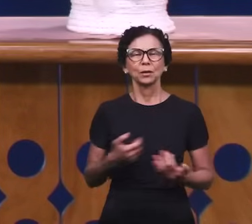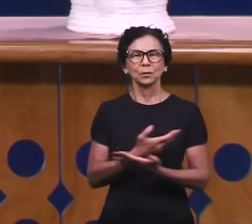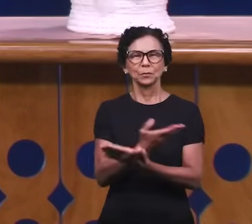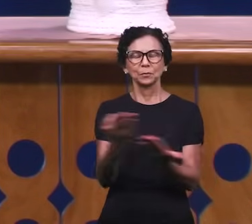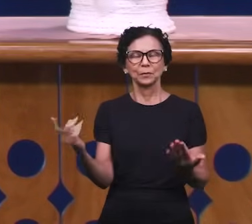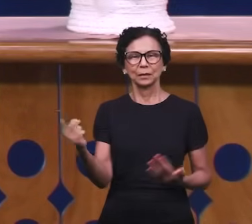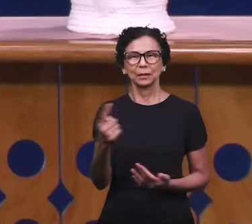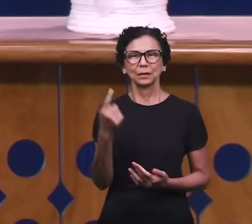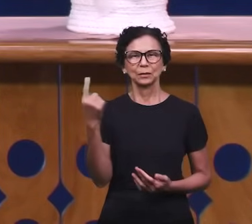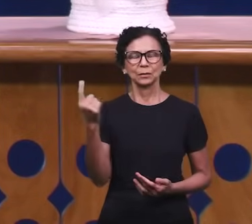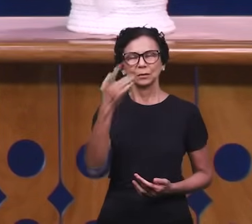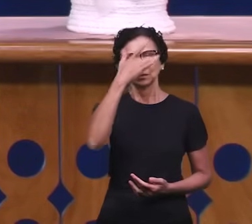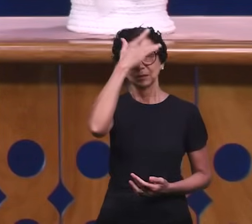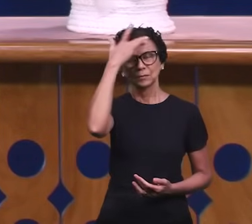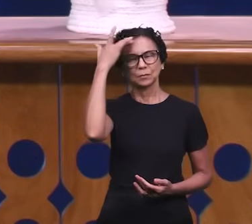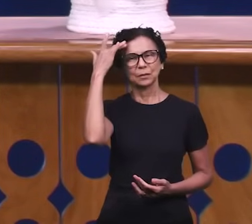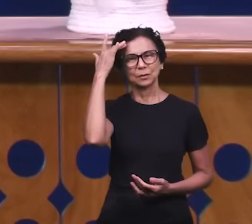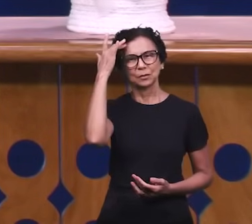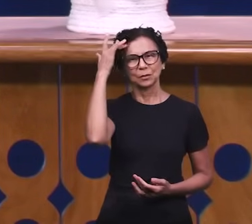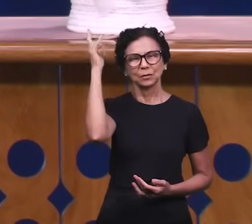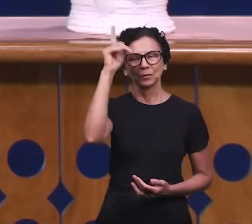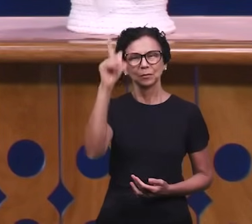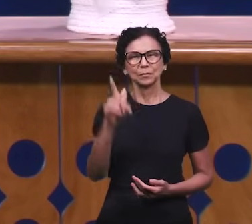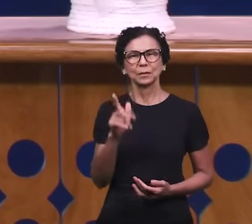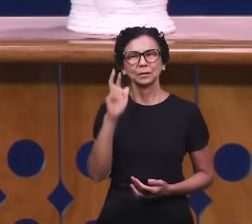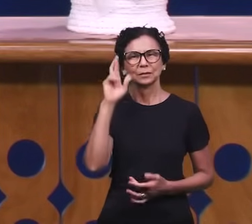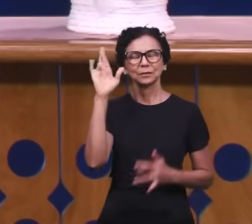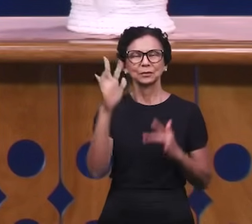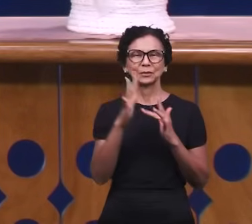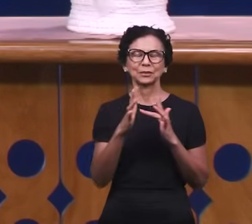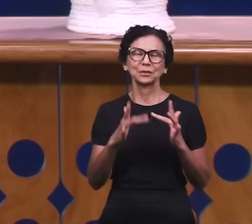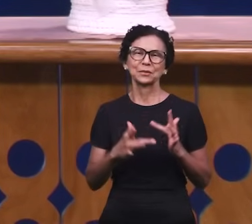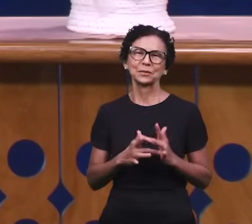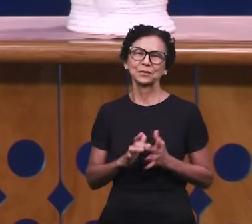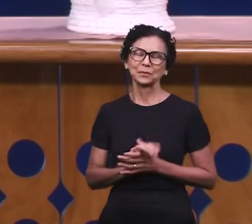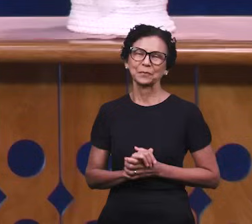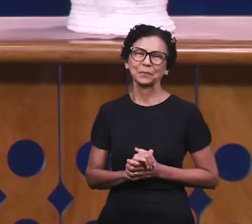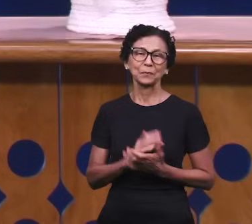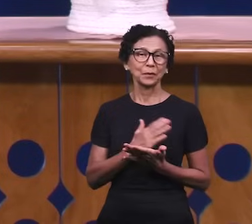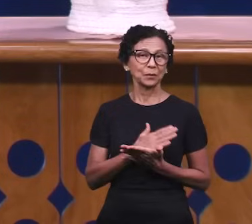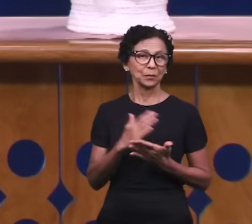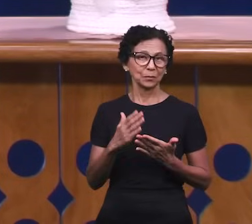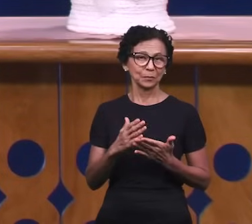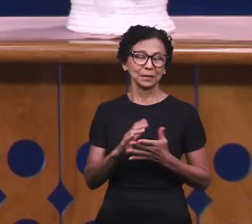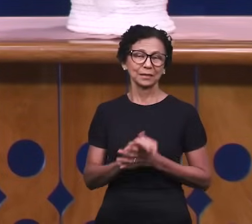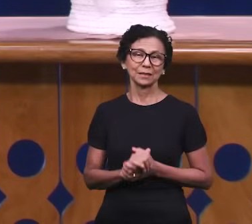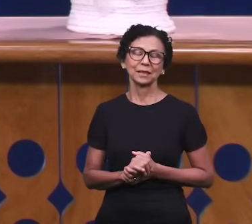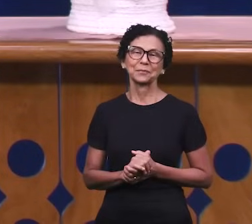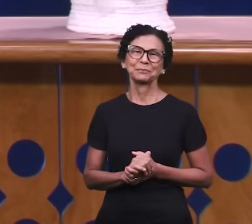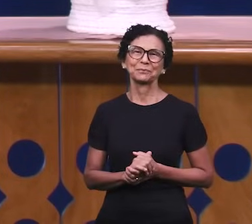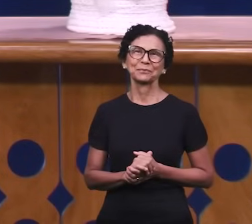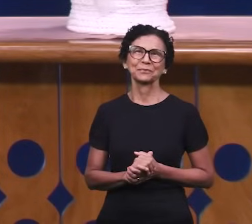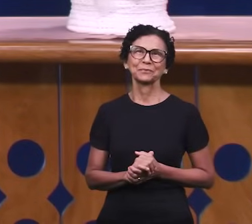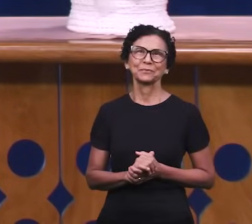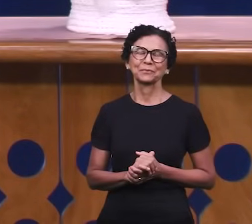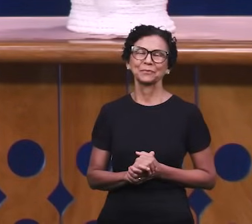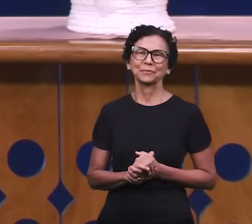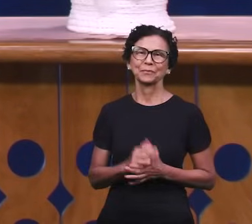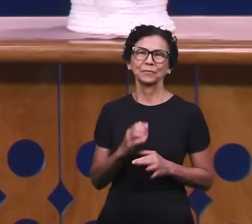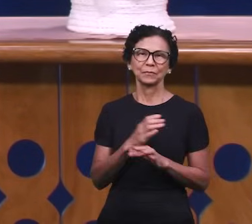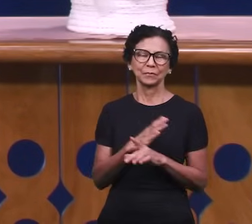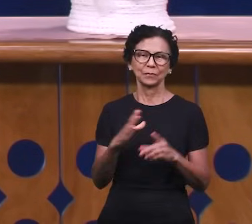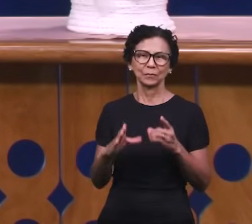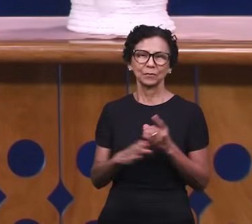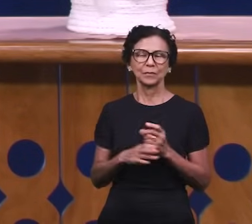Nós saudamos a todos que participam conosco deste Este culto com a paz do Senhor Jesus. Nós vamos iniciar o nosso culto de